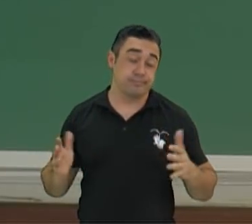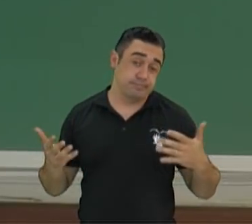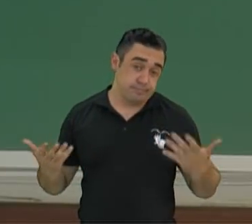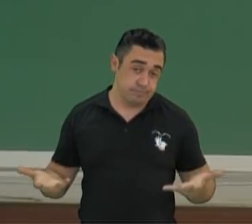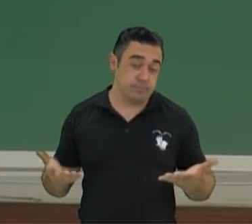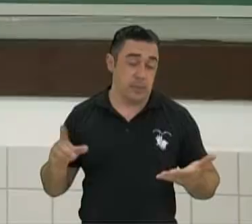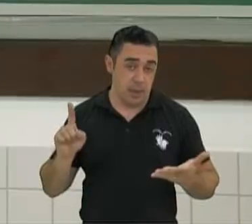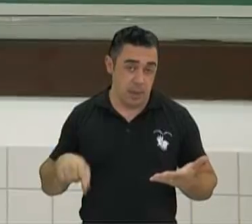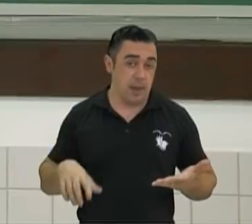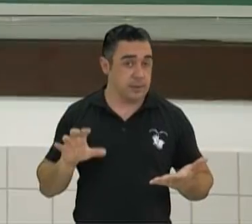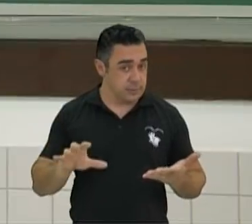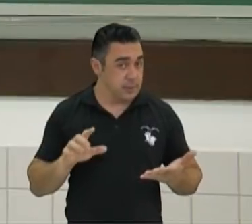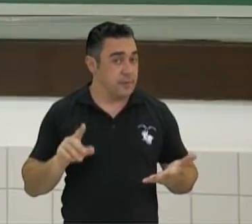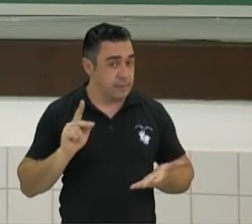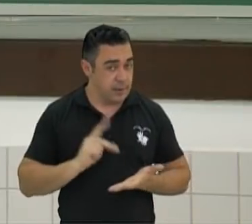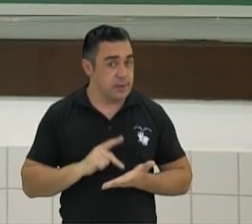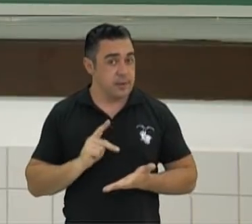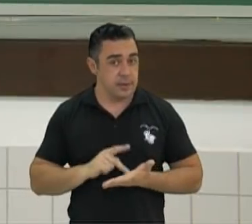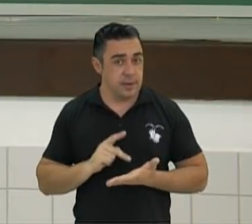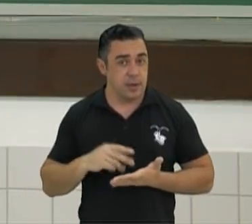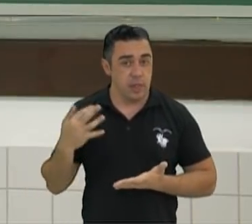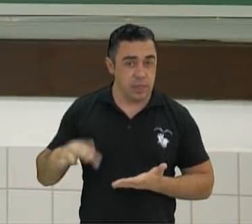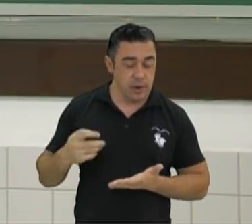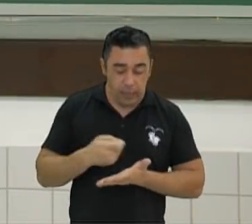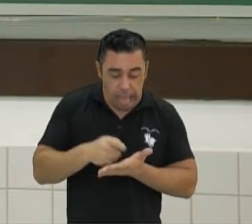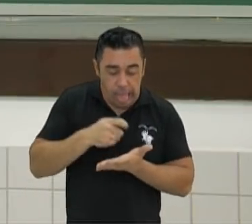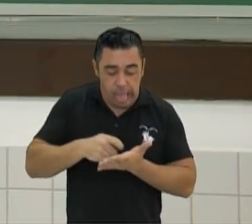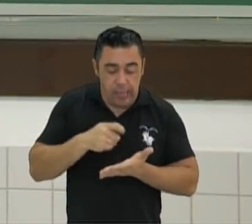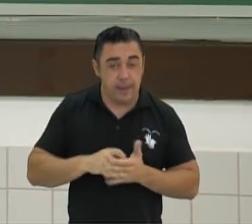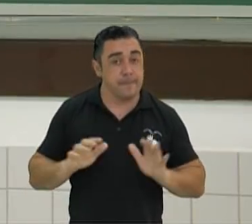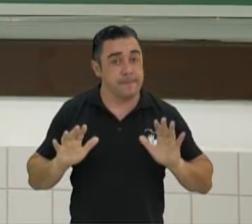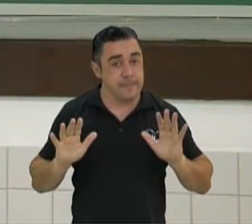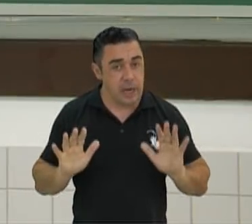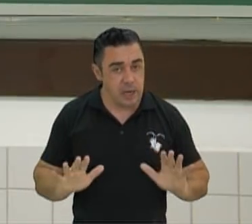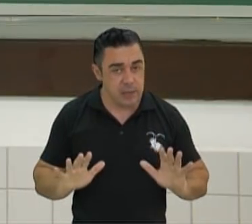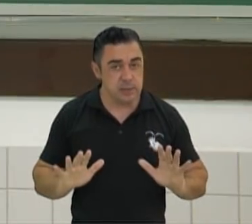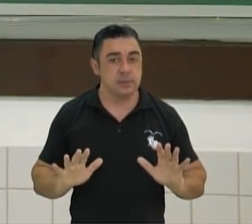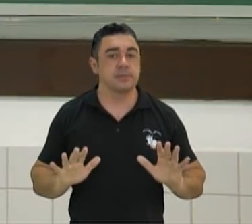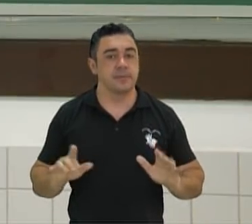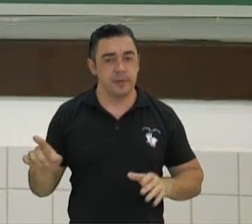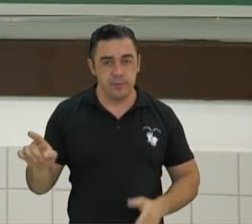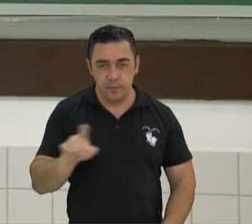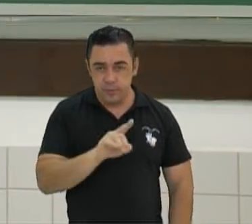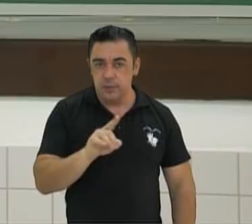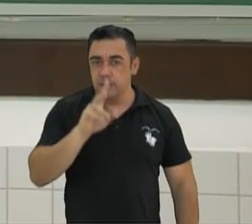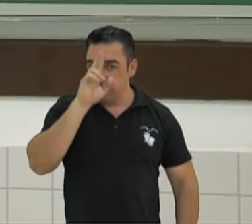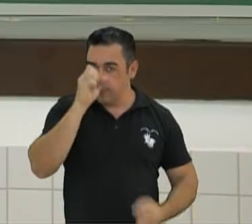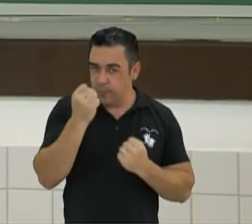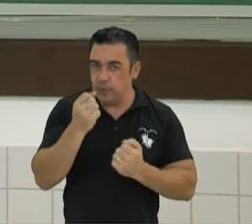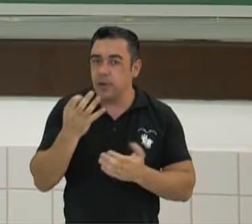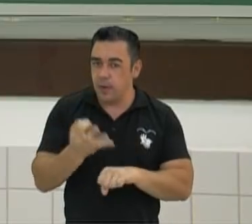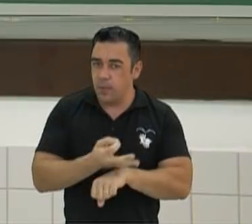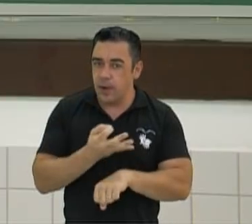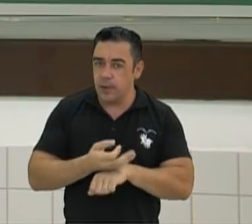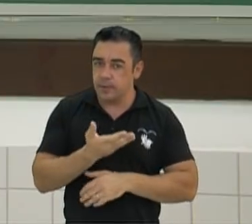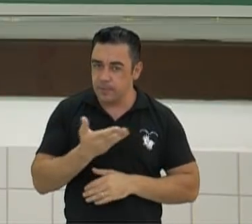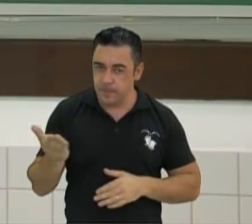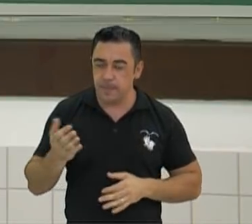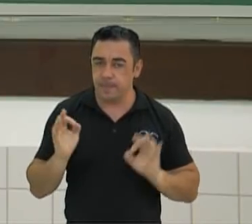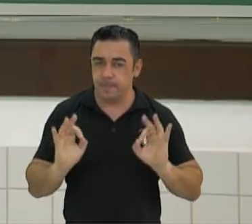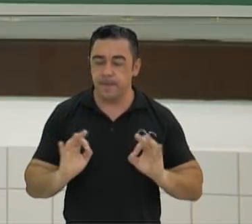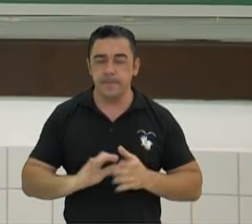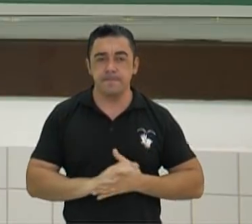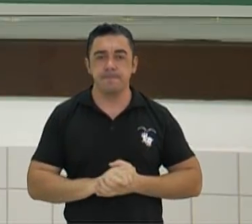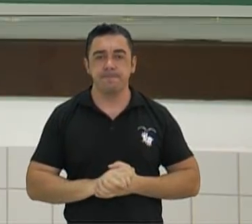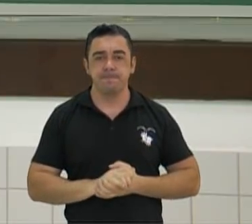é, né? Foi mesmo. Ai, que dor no braço. Mas vocês são fortes e aguentam, hein? Tenho